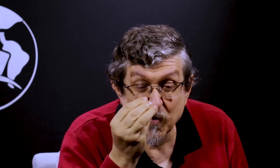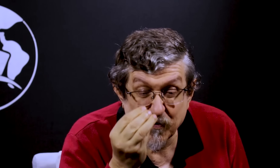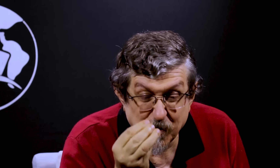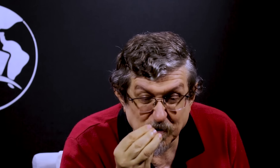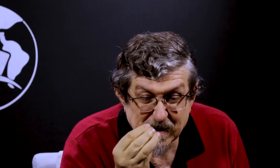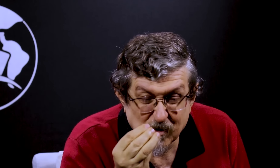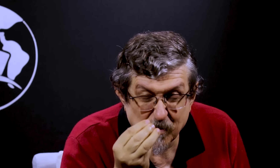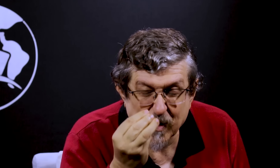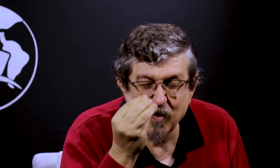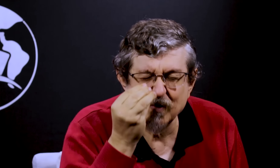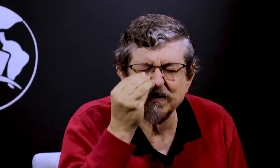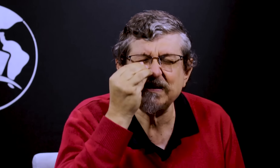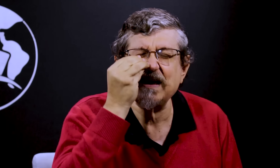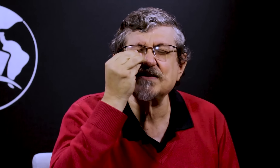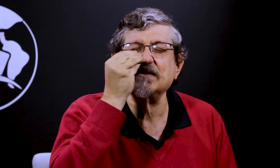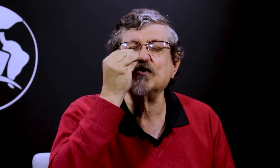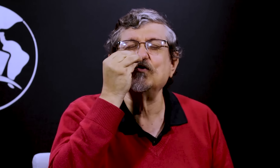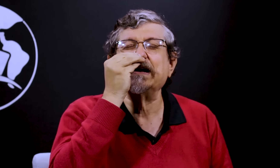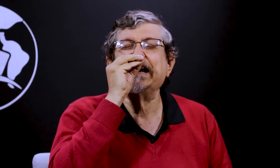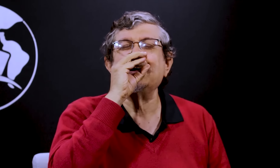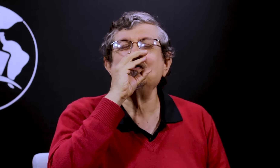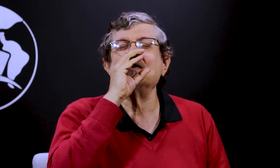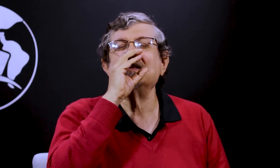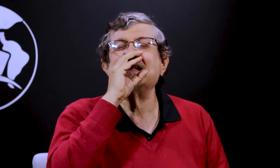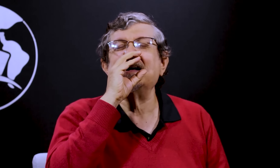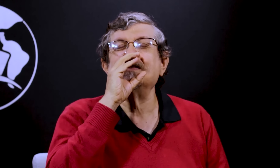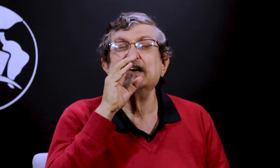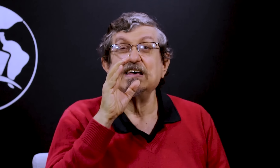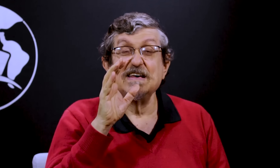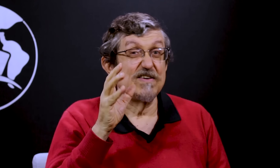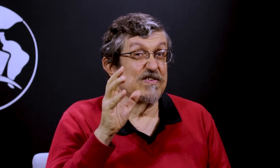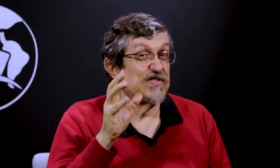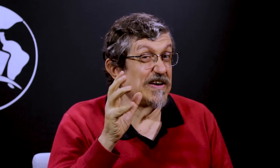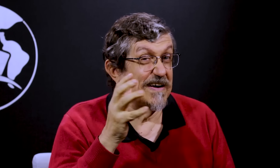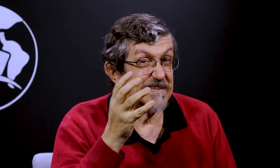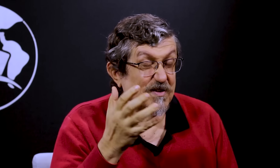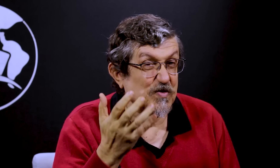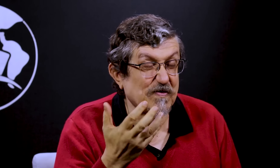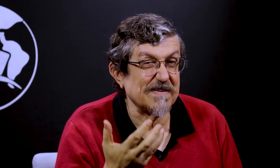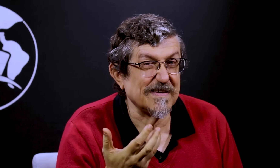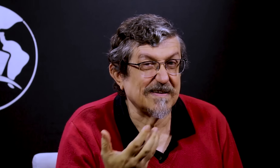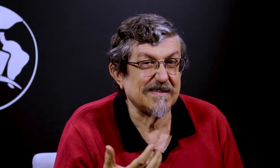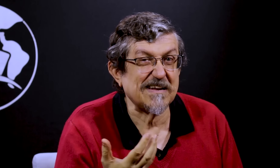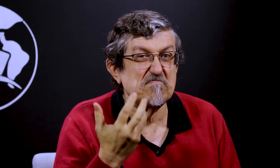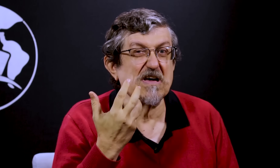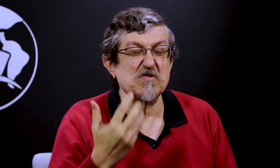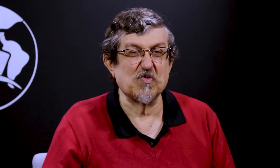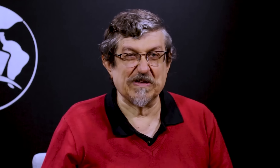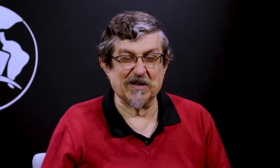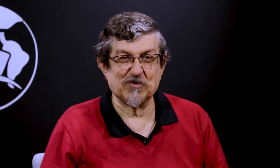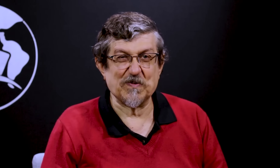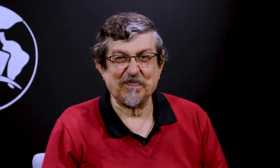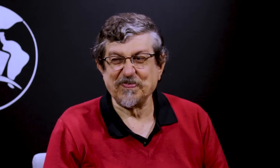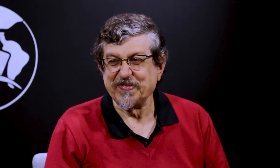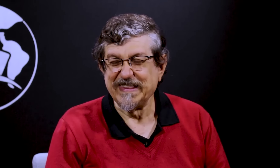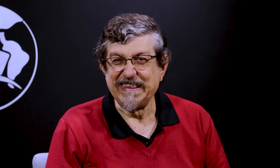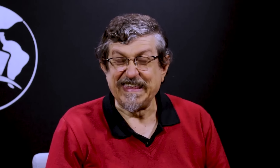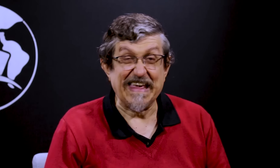admiração profunda, com uma consciência da sua grandiosidade que chega até nos fazer tremer por